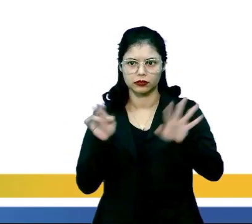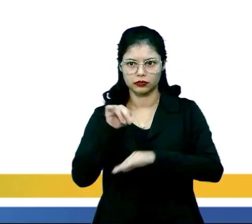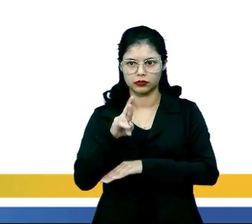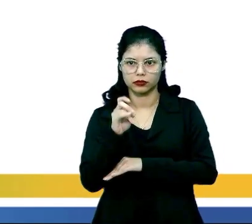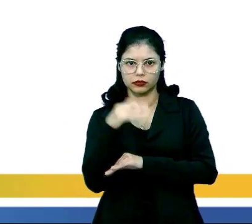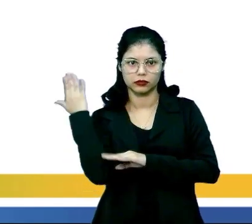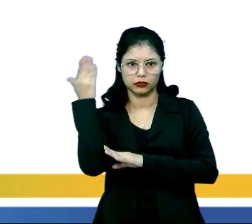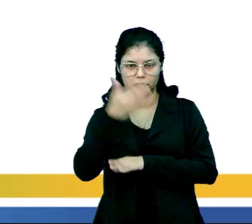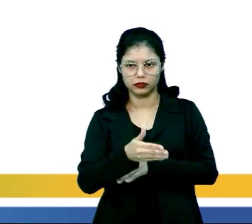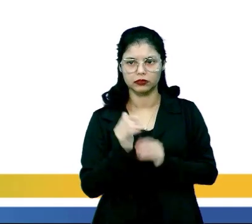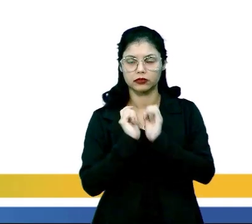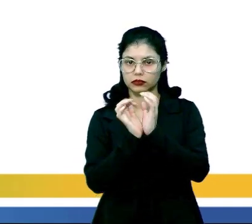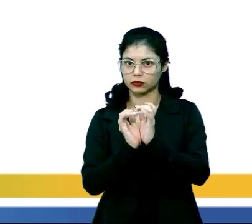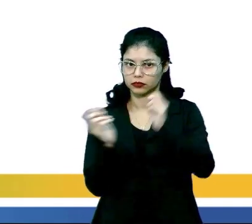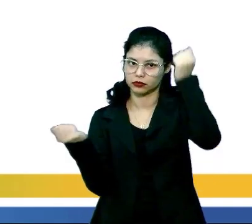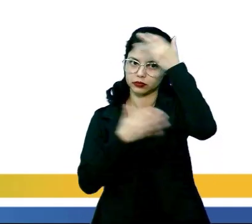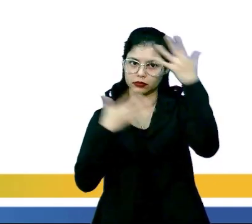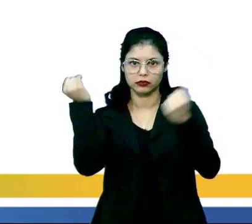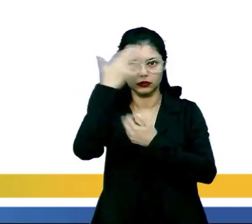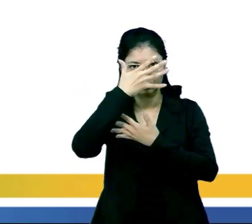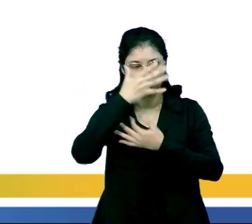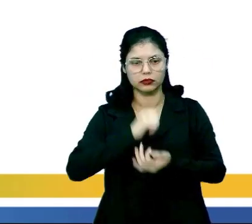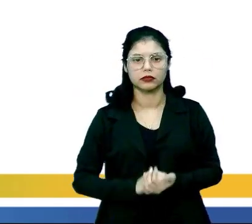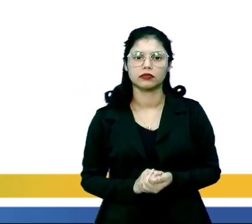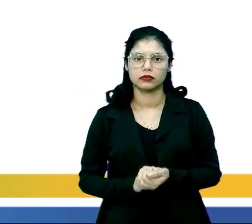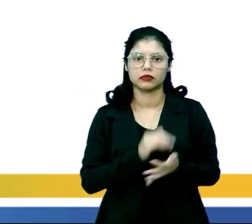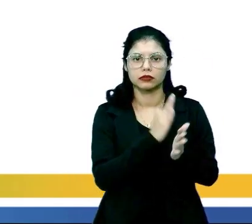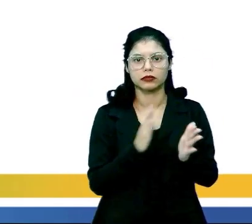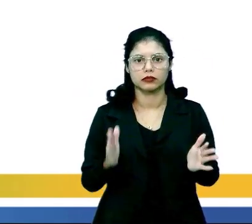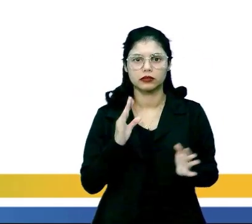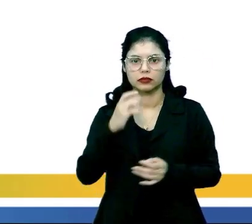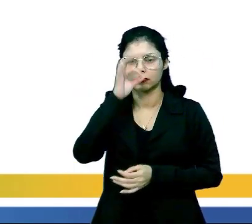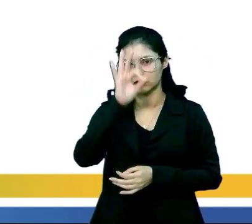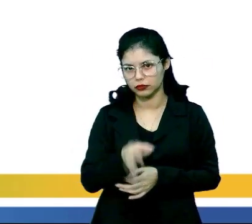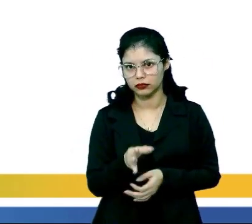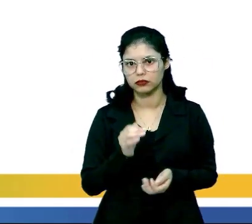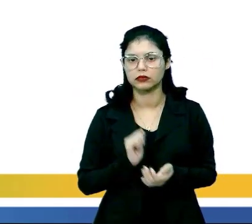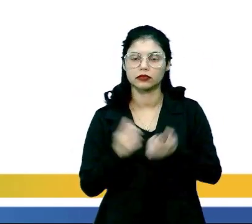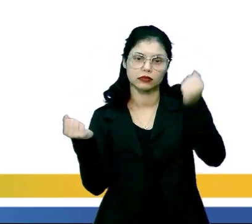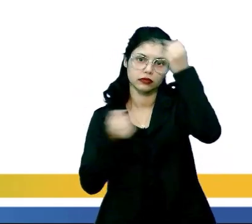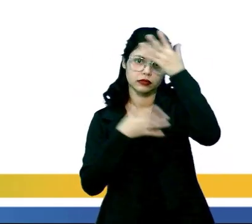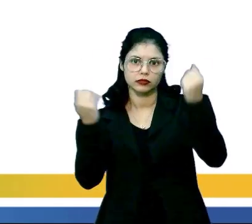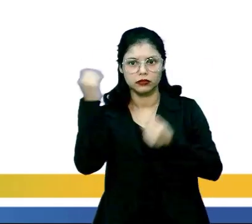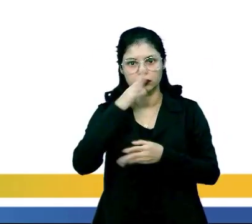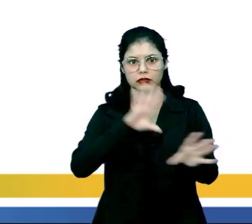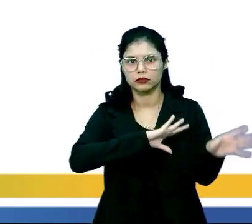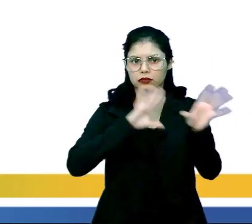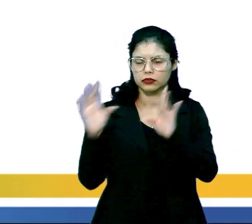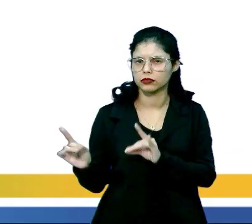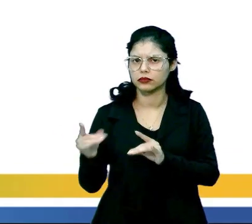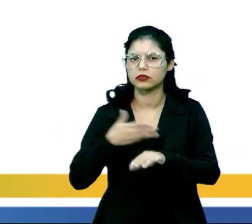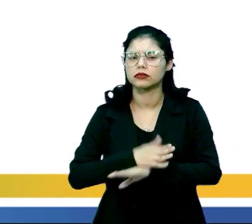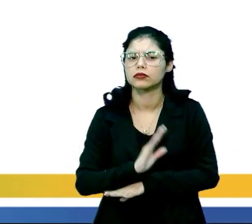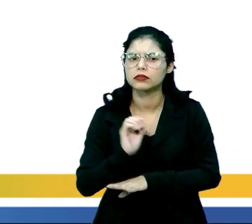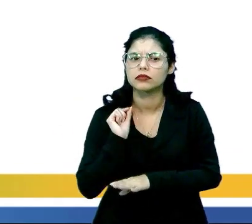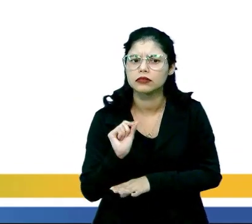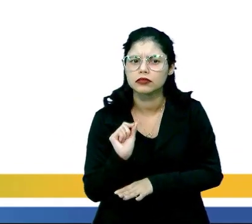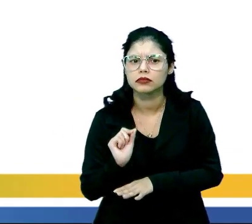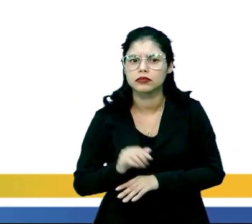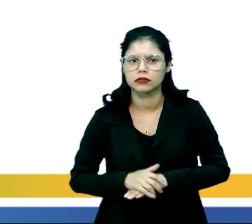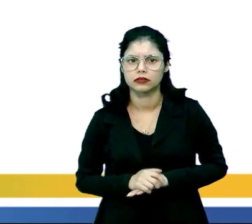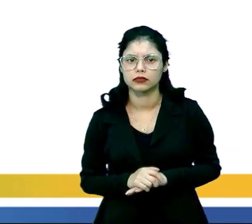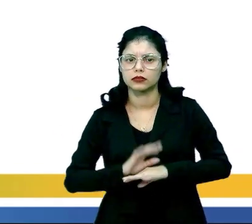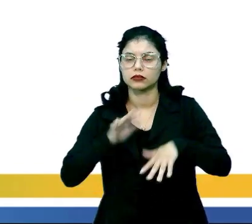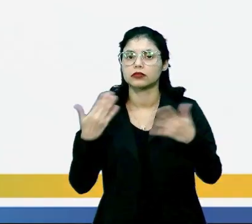forma unidirecional no neurônio. Na sequência correta, o impulso nervoso passa através do